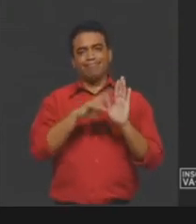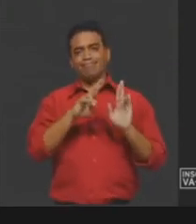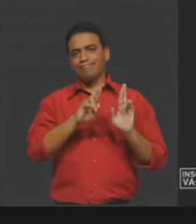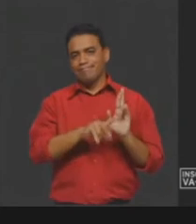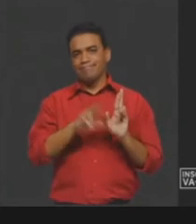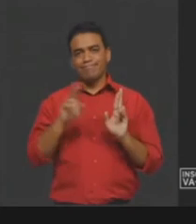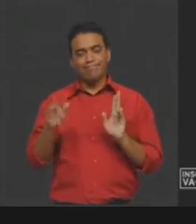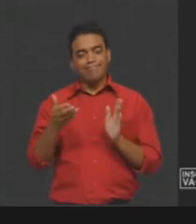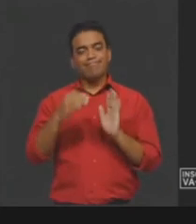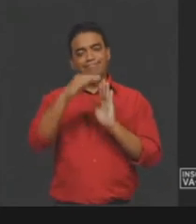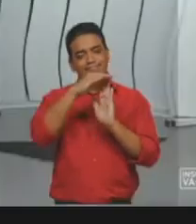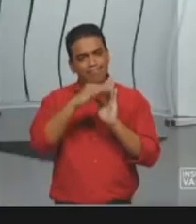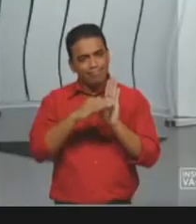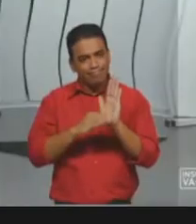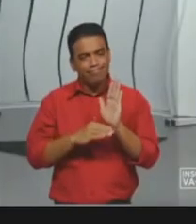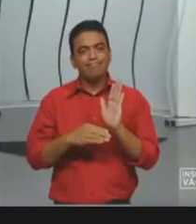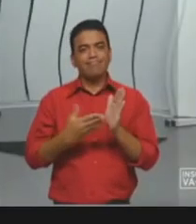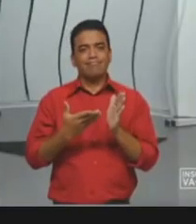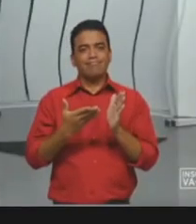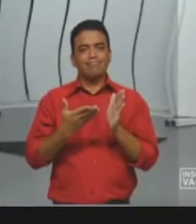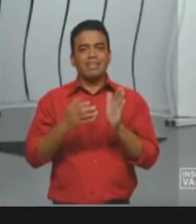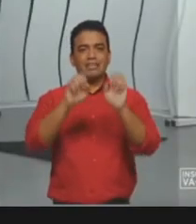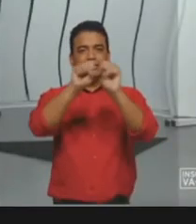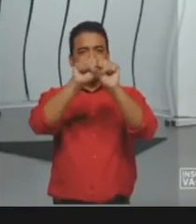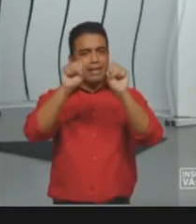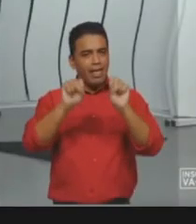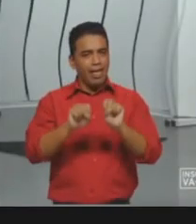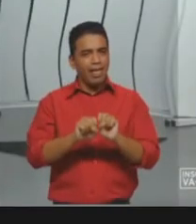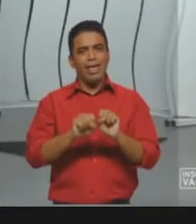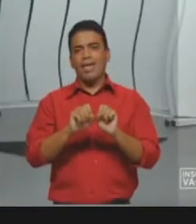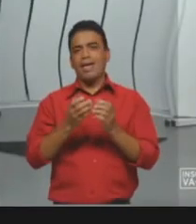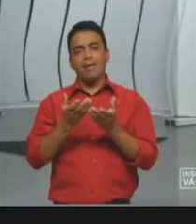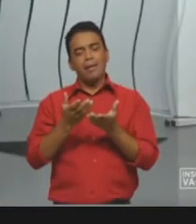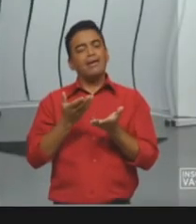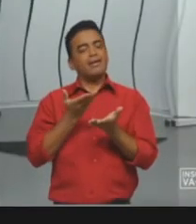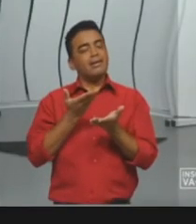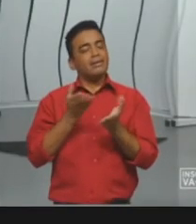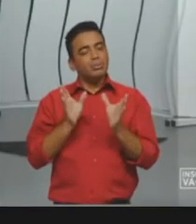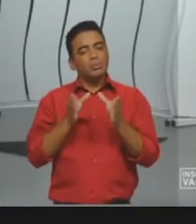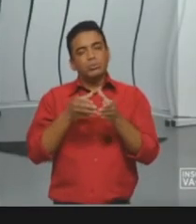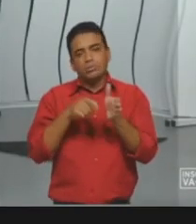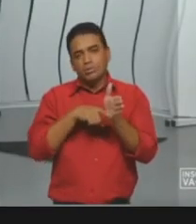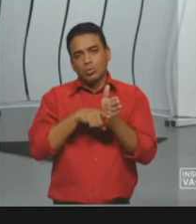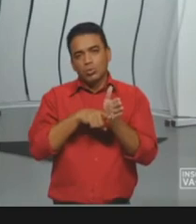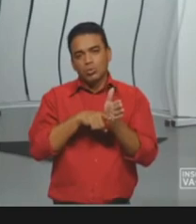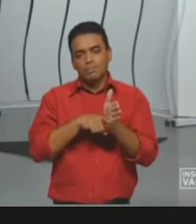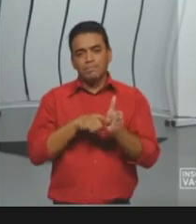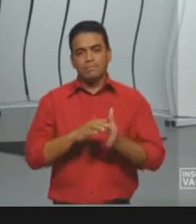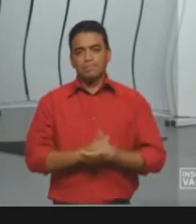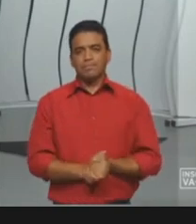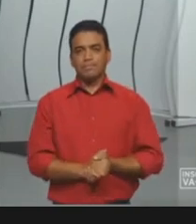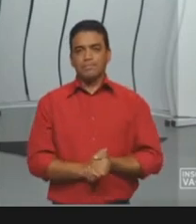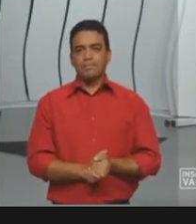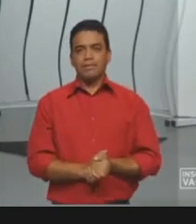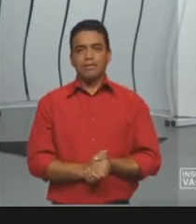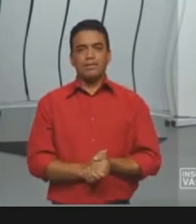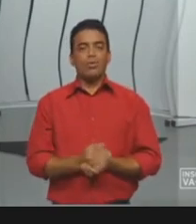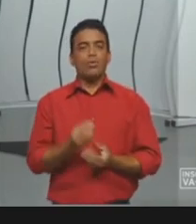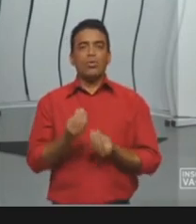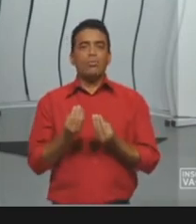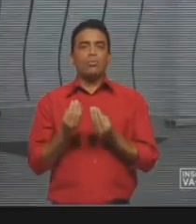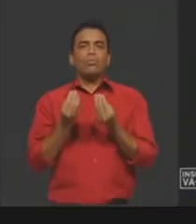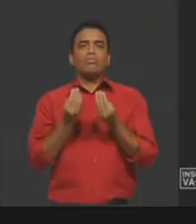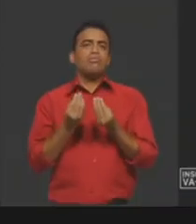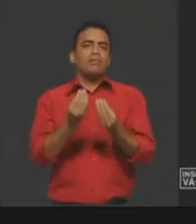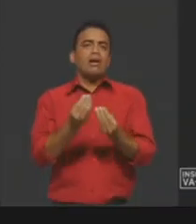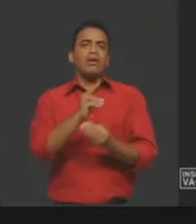classificações sistemáticas, ou é assim que se estuda a taxonomia. E como que se nomeia uma